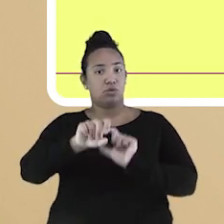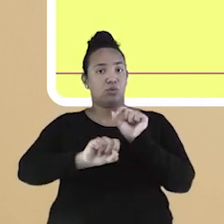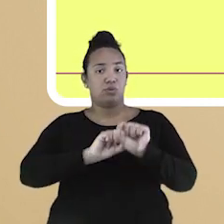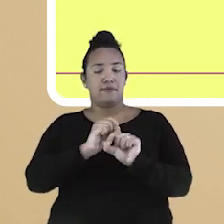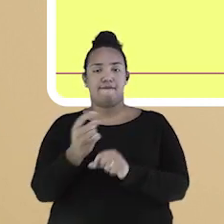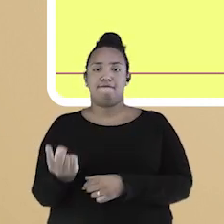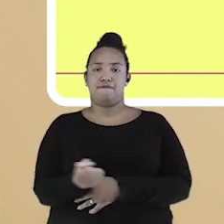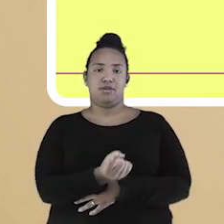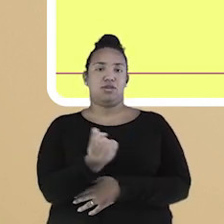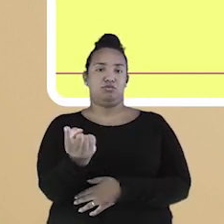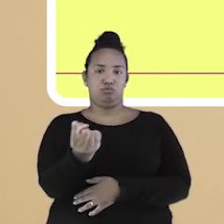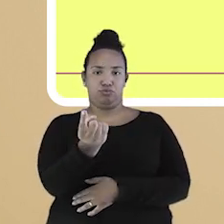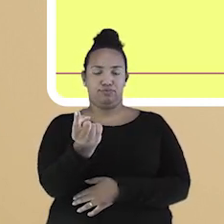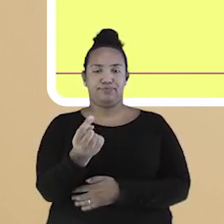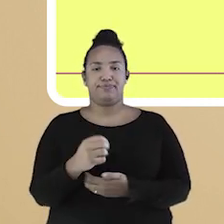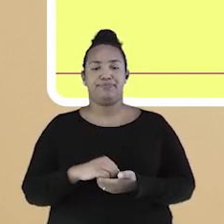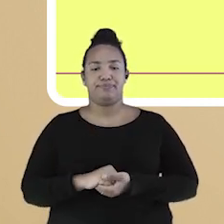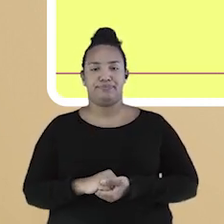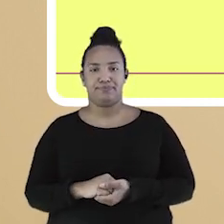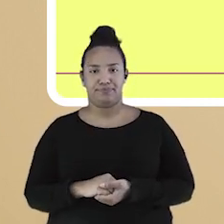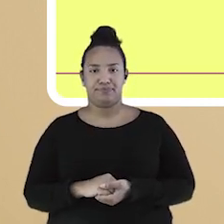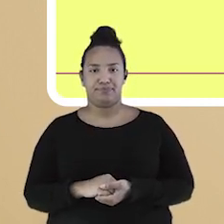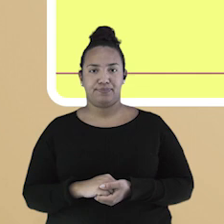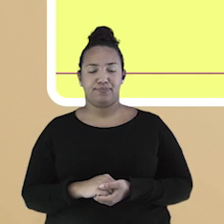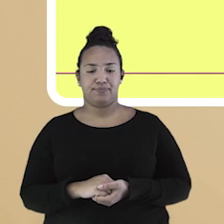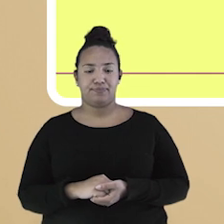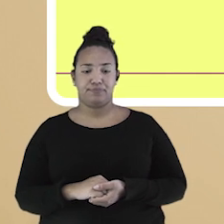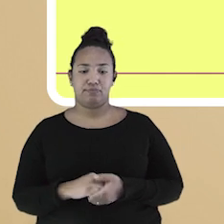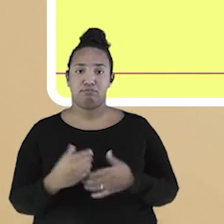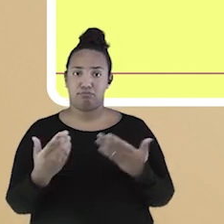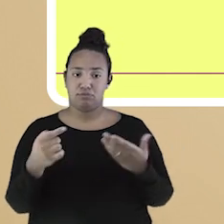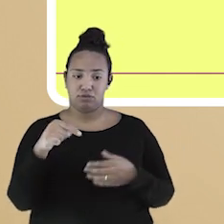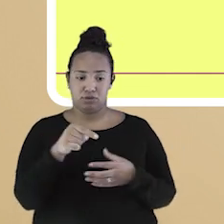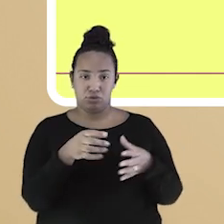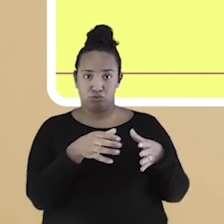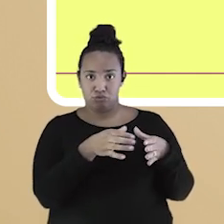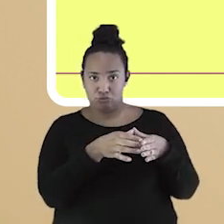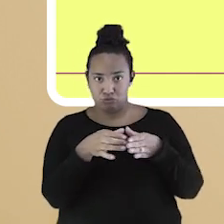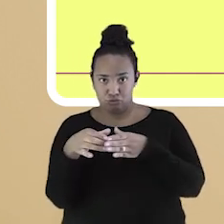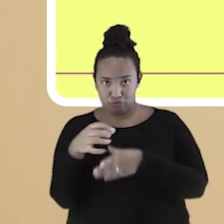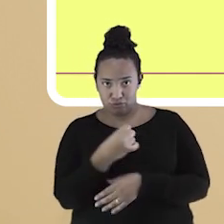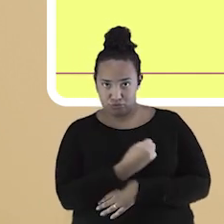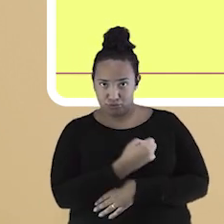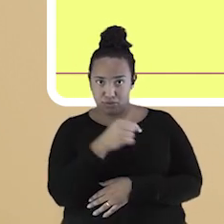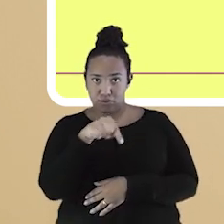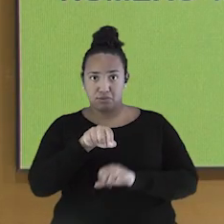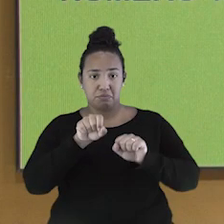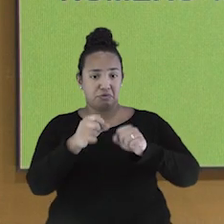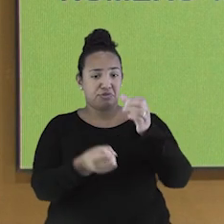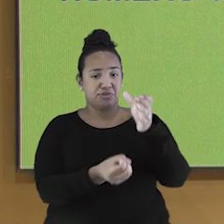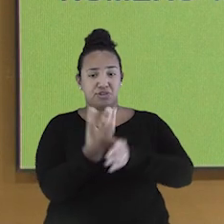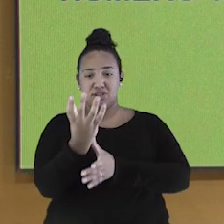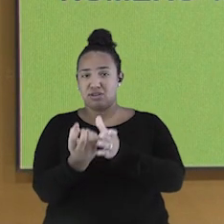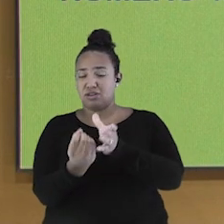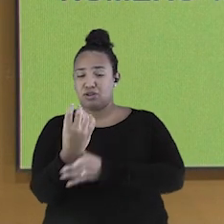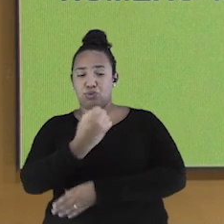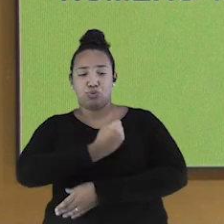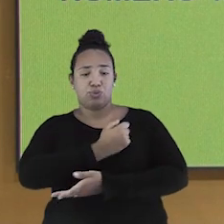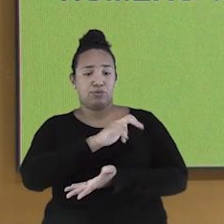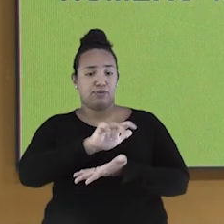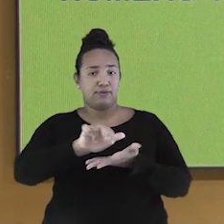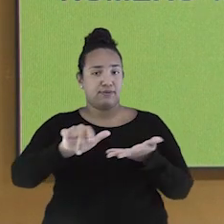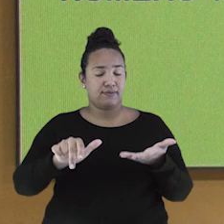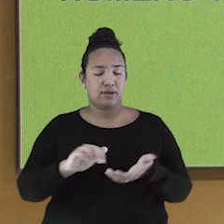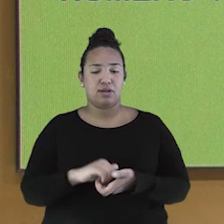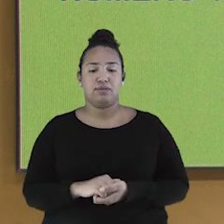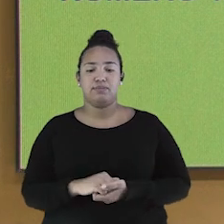infinitos. A partir desses números, podemos formar uma infinidade de outros números. Quando, por